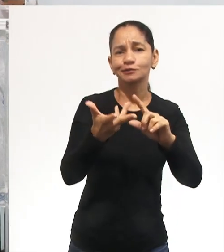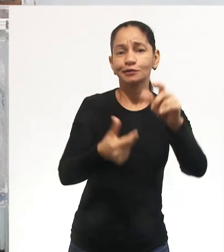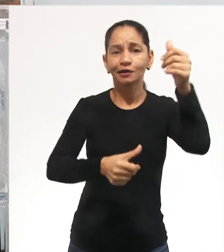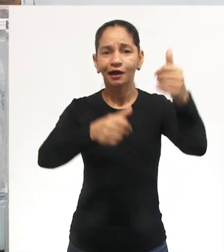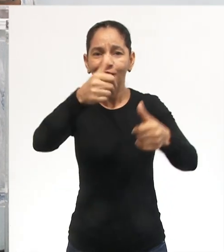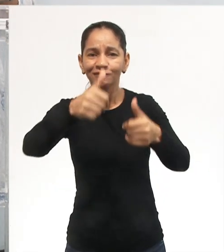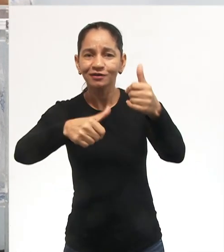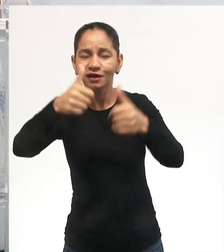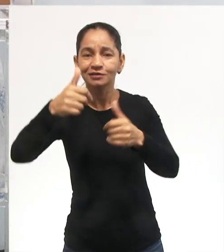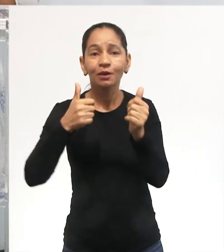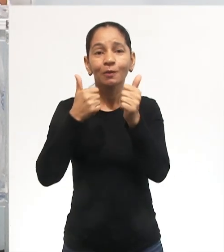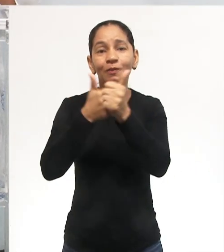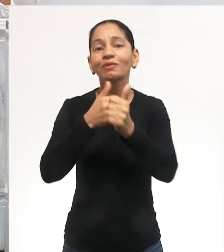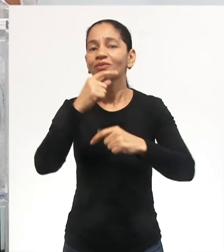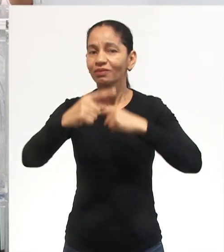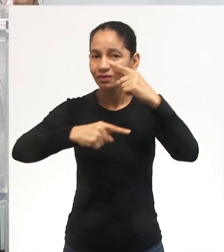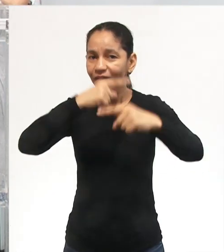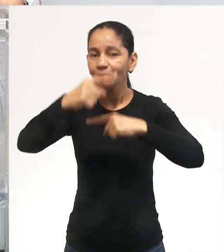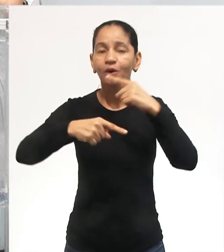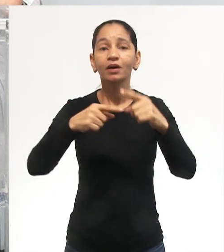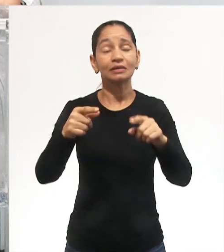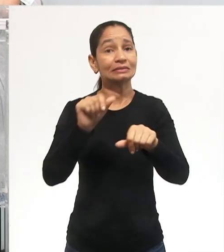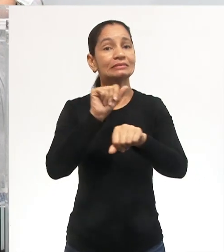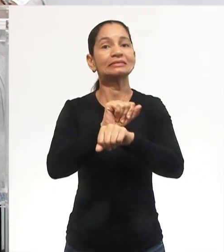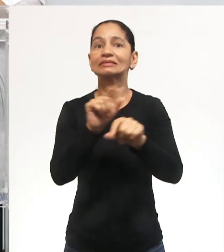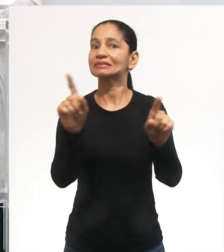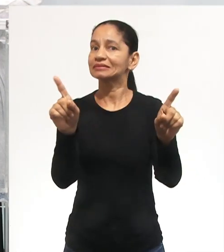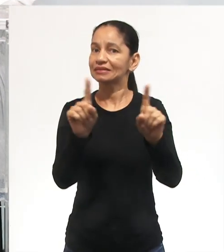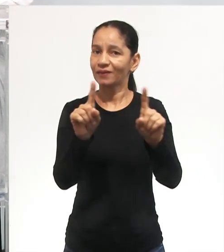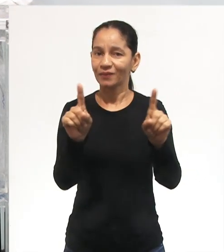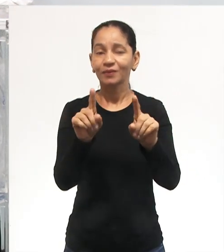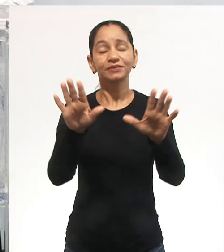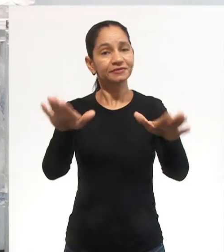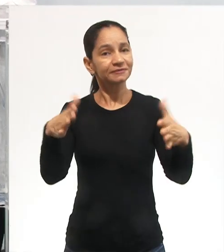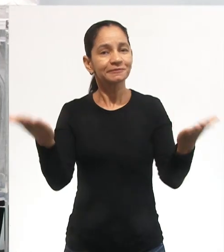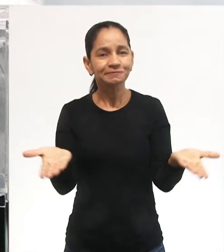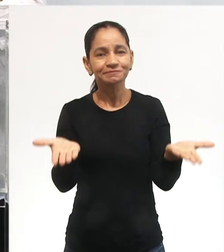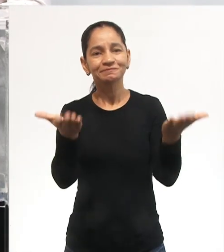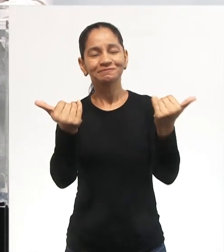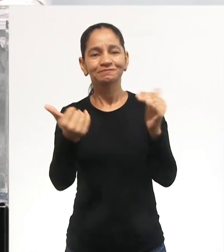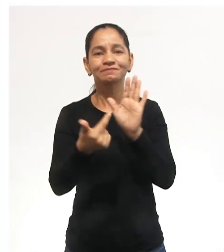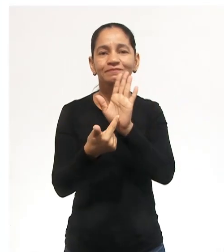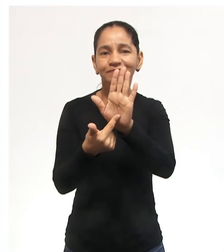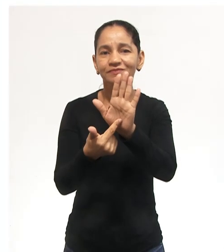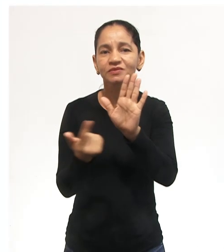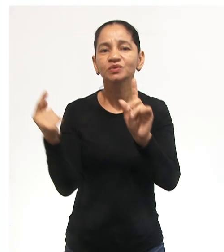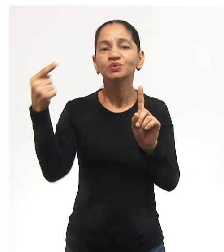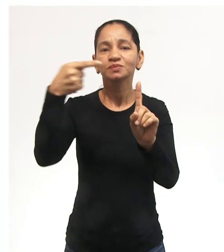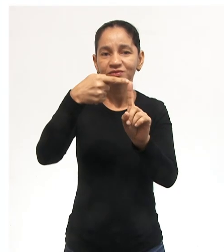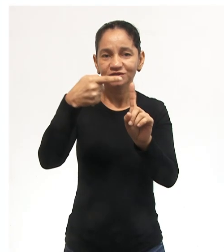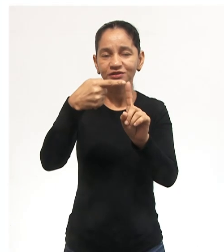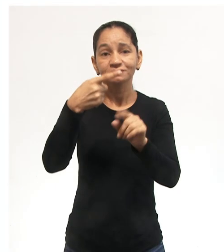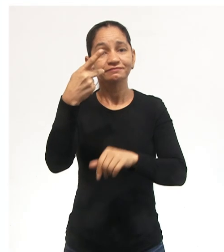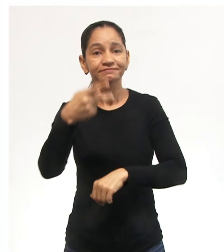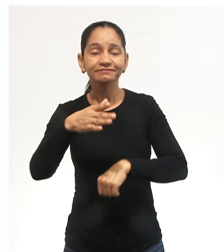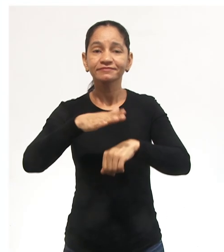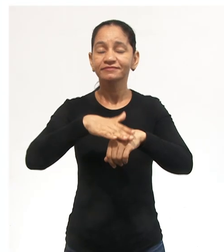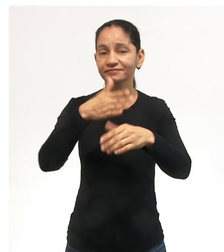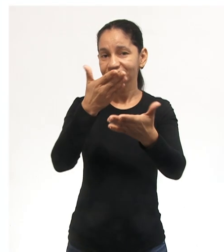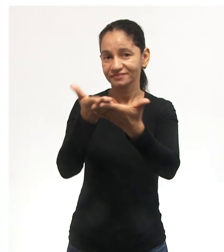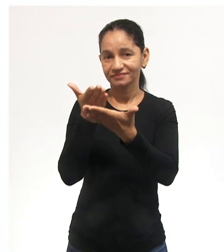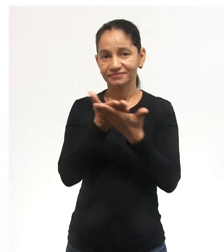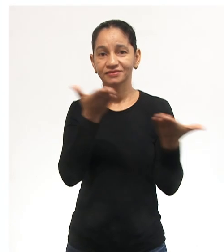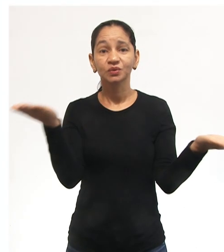avaliação para realizar, teus estudos não pode parar, não é verdade? Vamos lá que eu quero te apresentar o objetivo da aula de